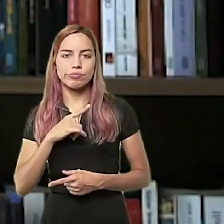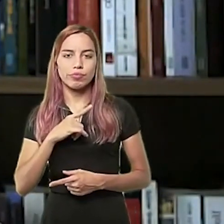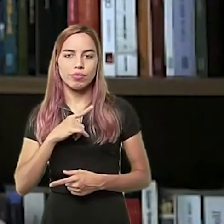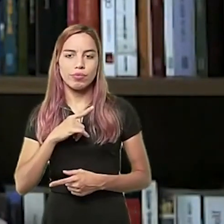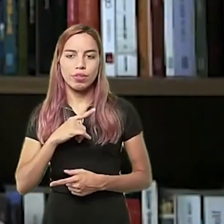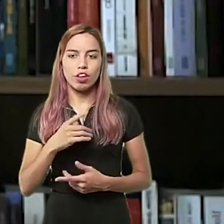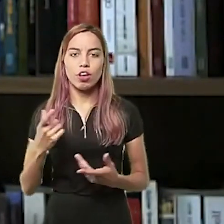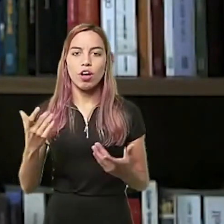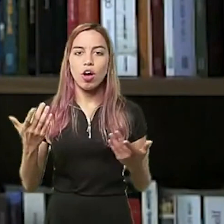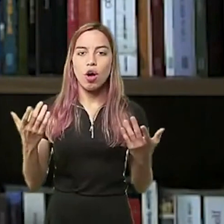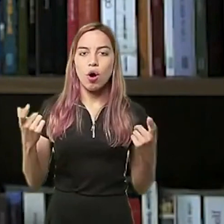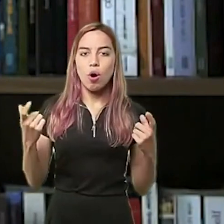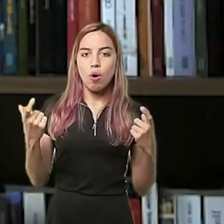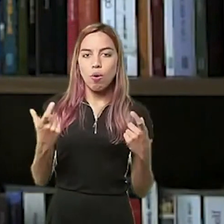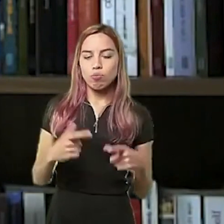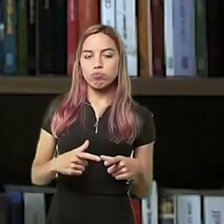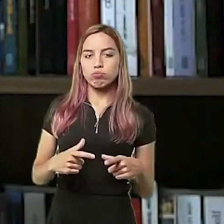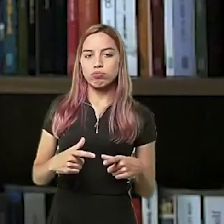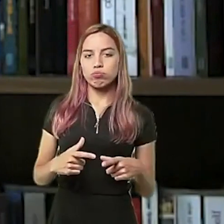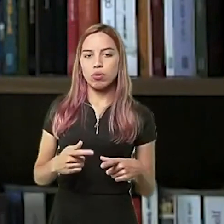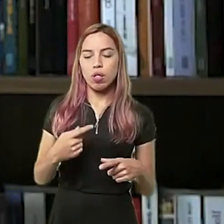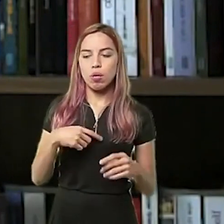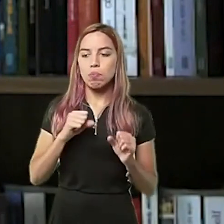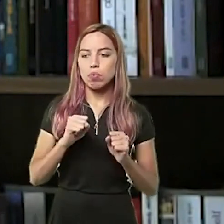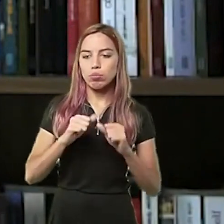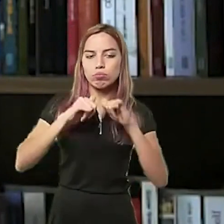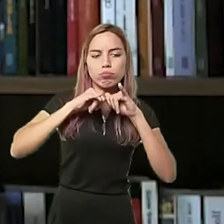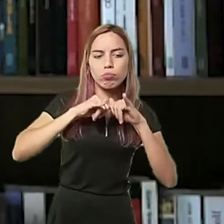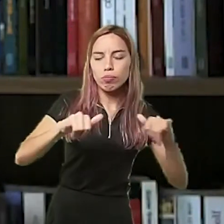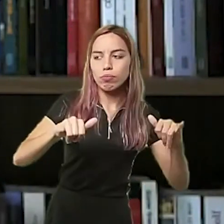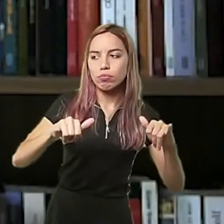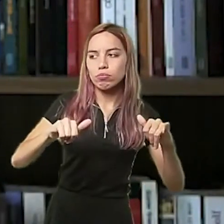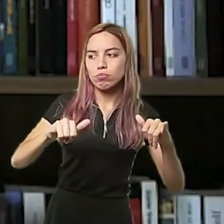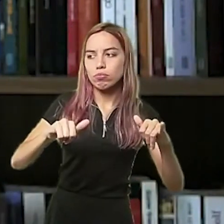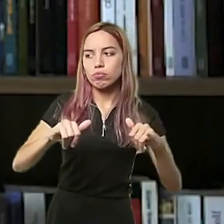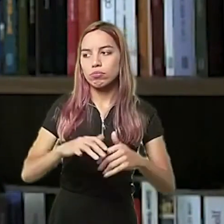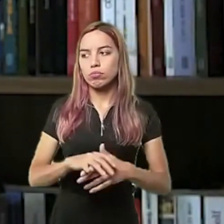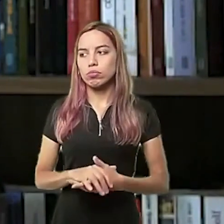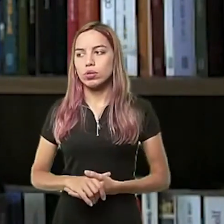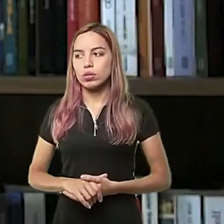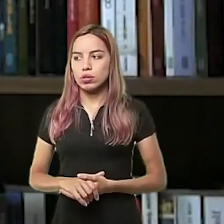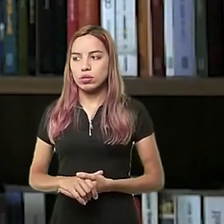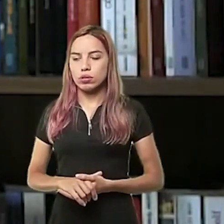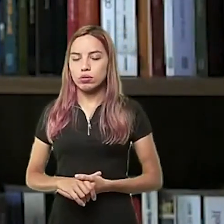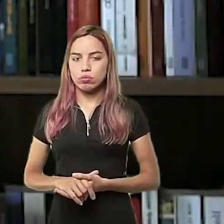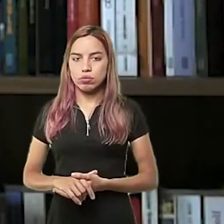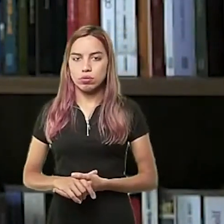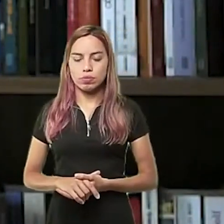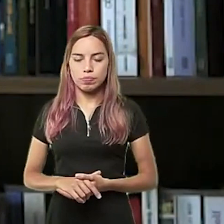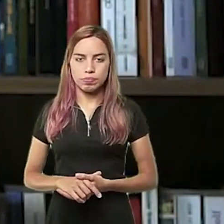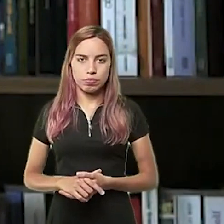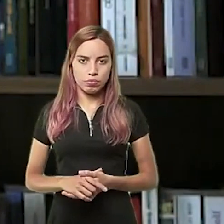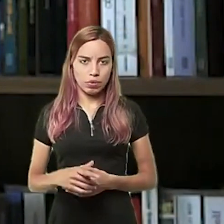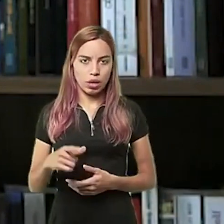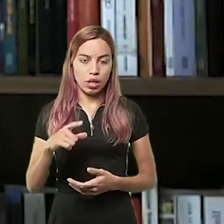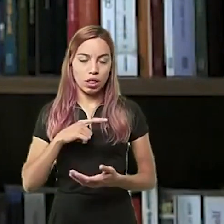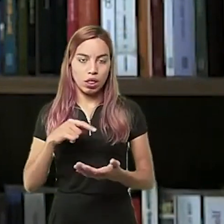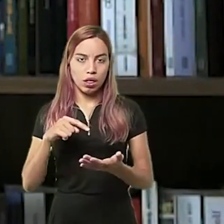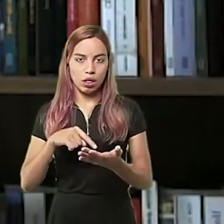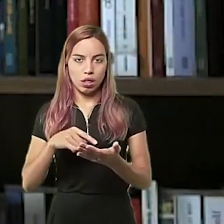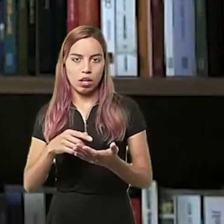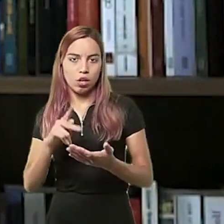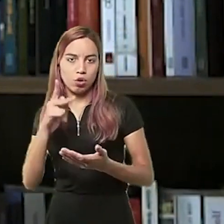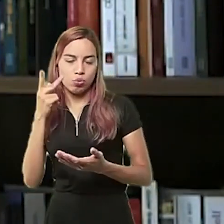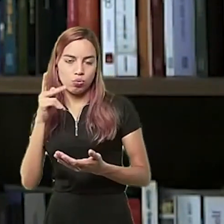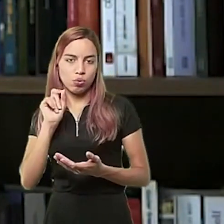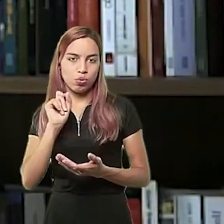falar. E isso ocorre, assim como tem um dos contos, Meu Mar Fé, que é